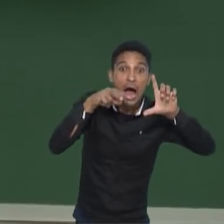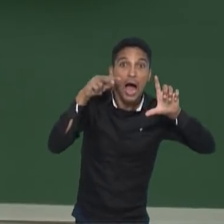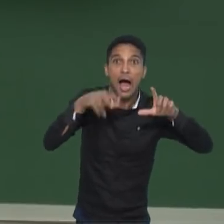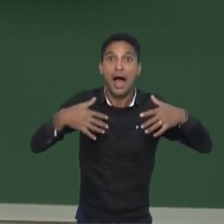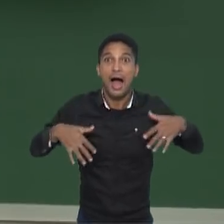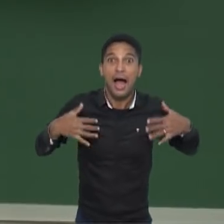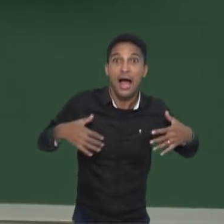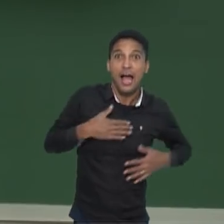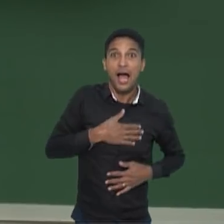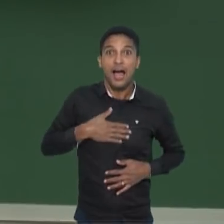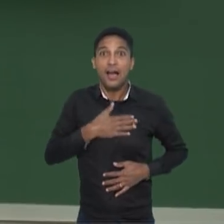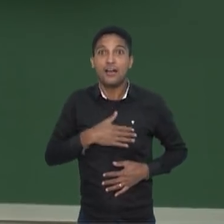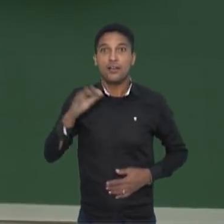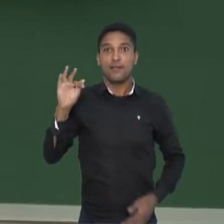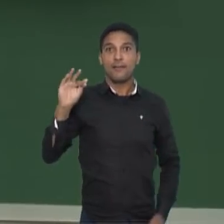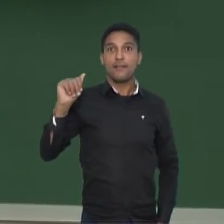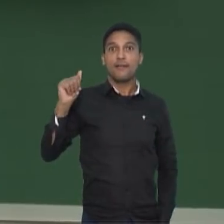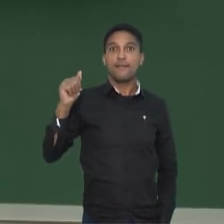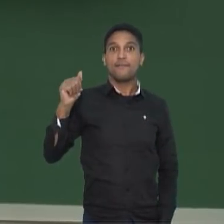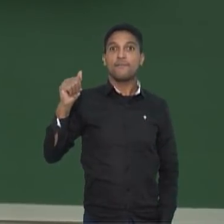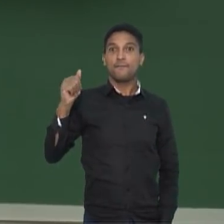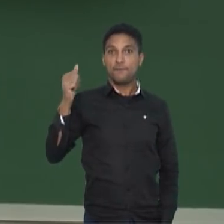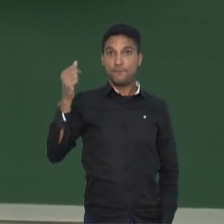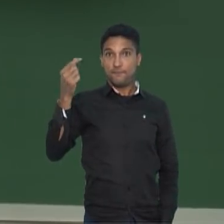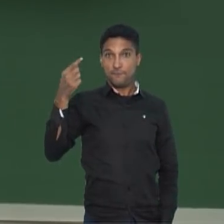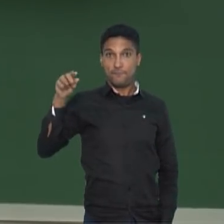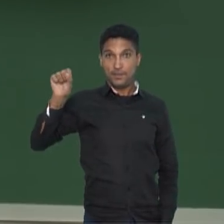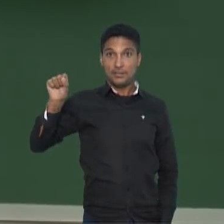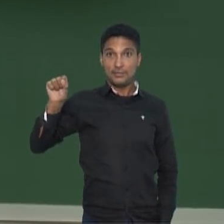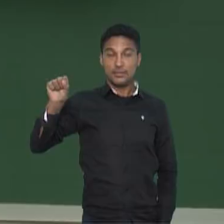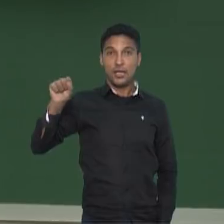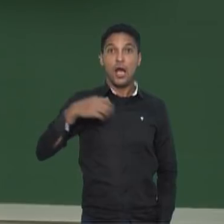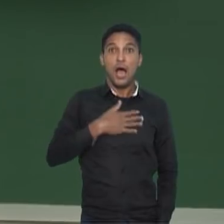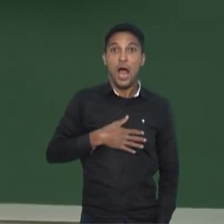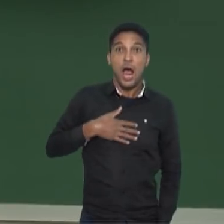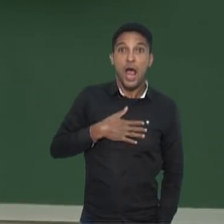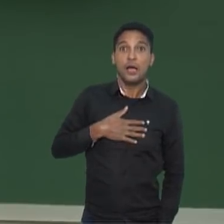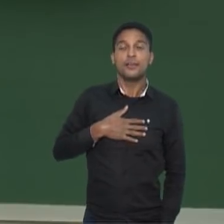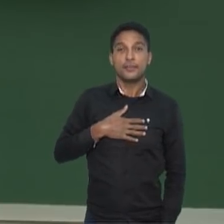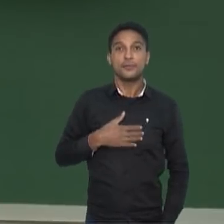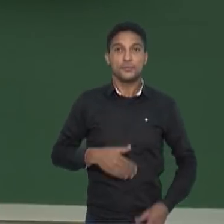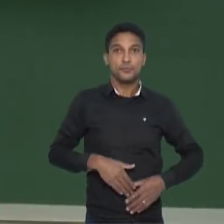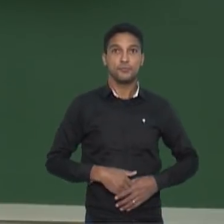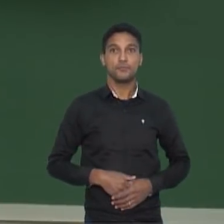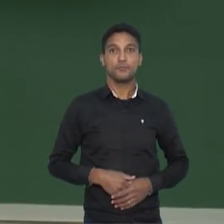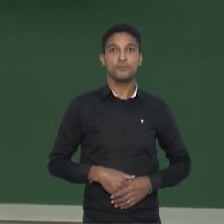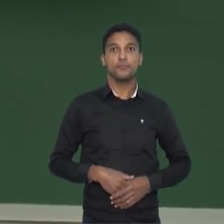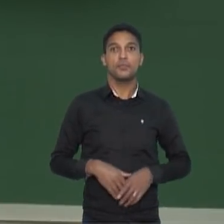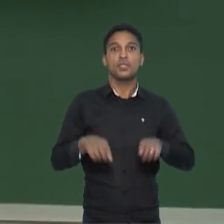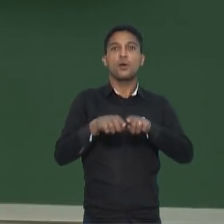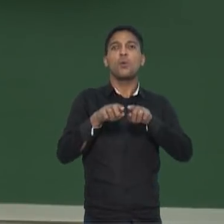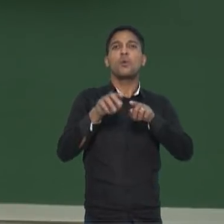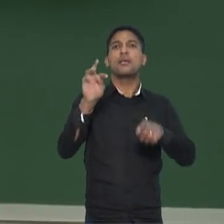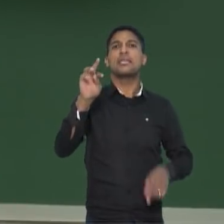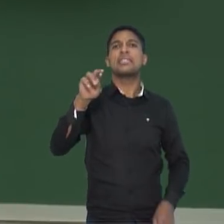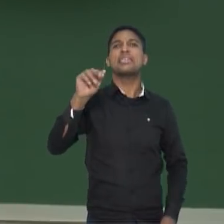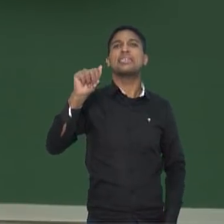também com a narrativa, né? Que são essas histórias entrecruzadas. E as